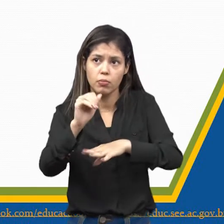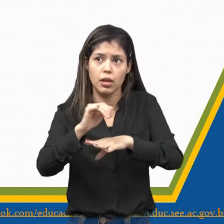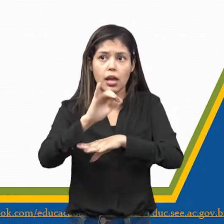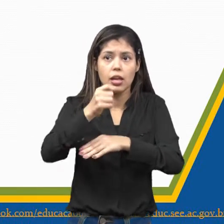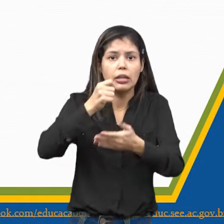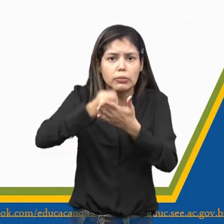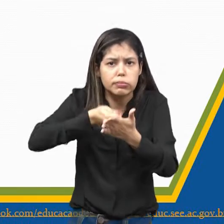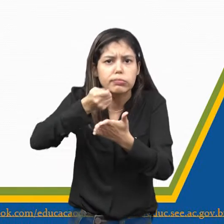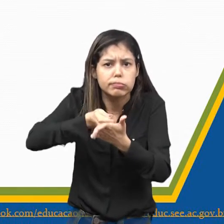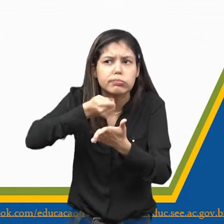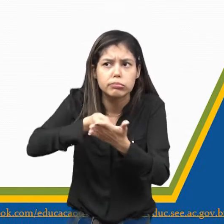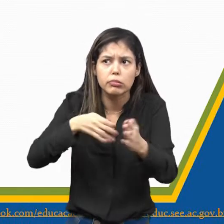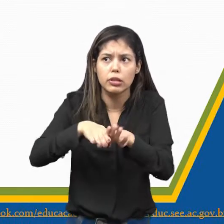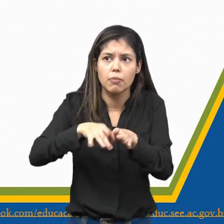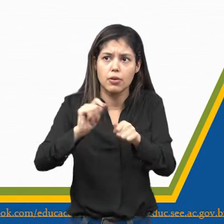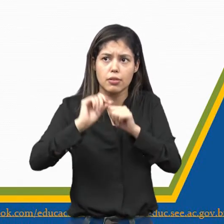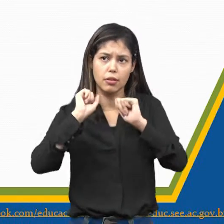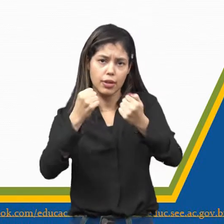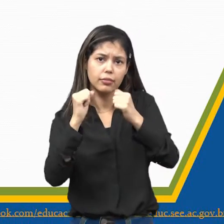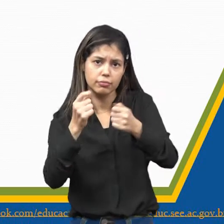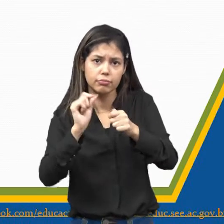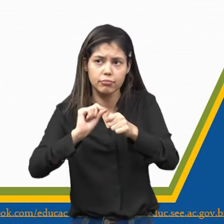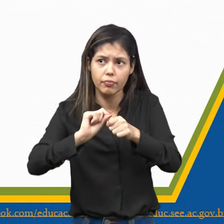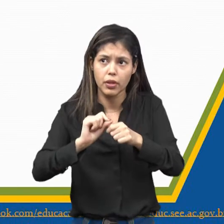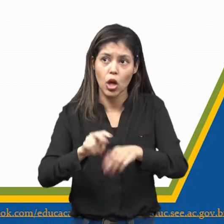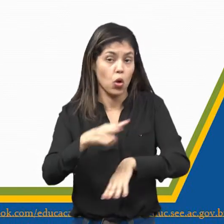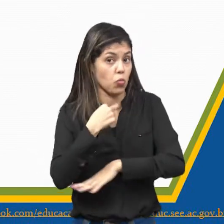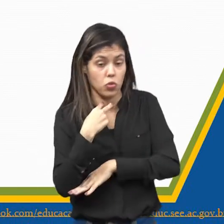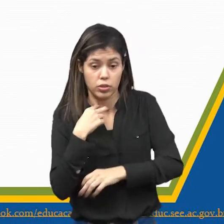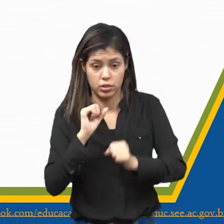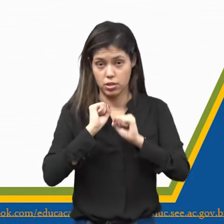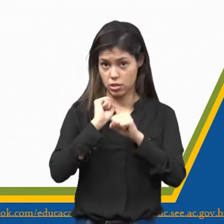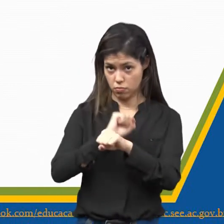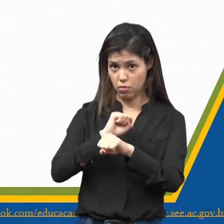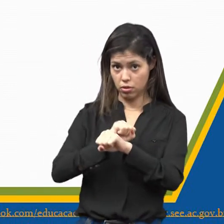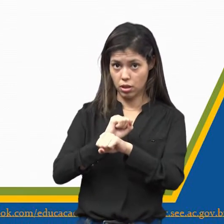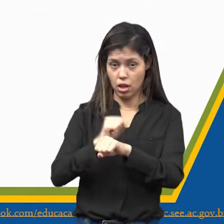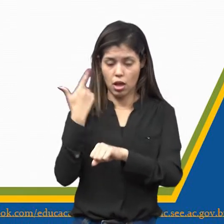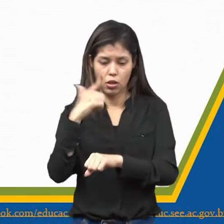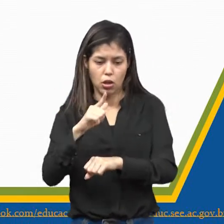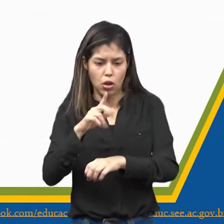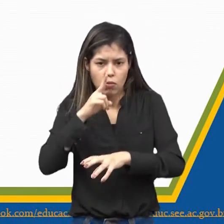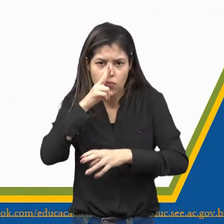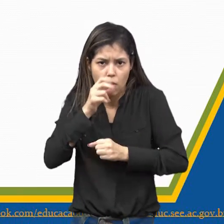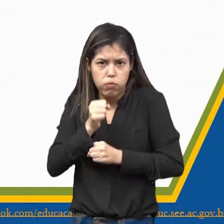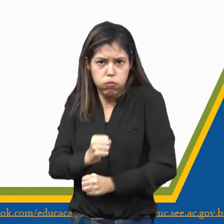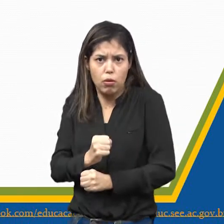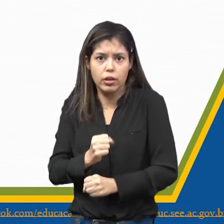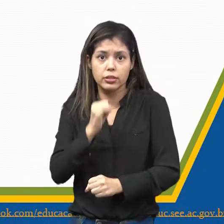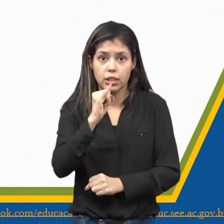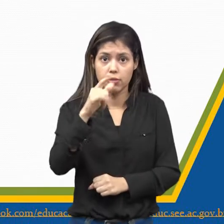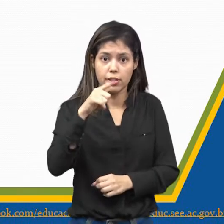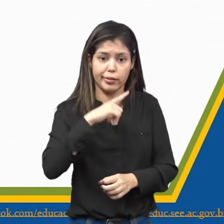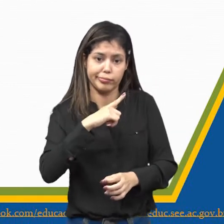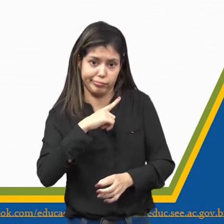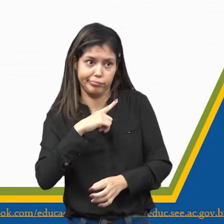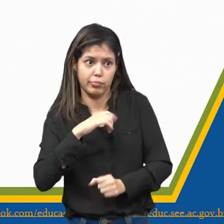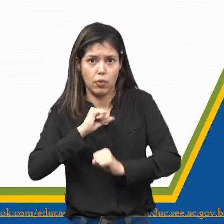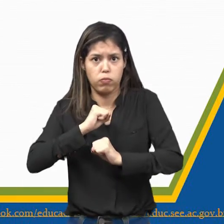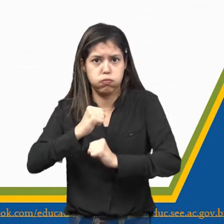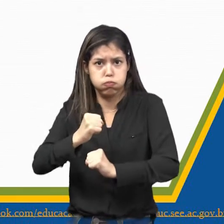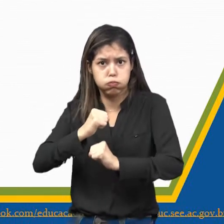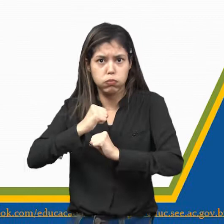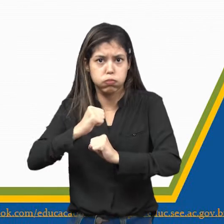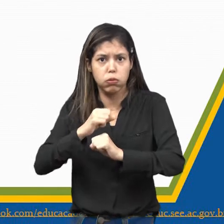intensidade e ao tipo de exercício realizado. Não se pode esperar ganho de resistência se você está treinando força. Por exemplo,